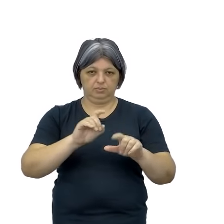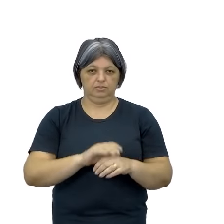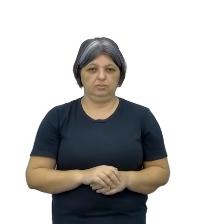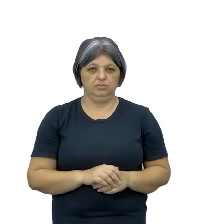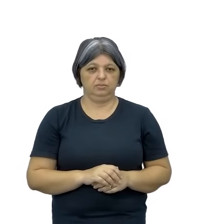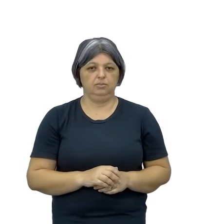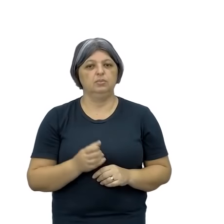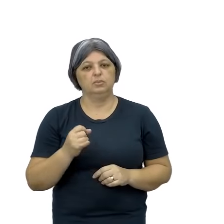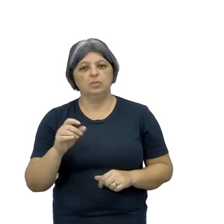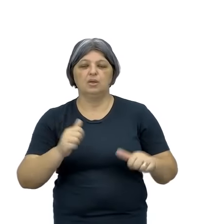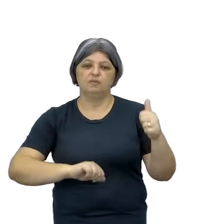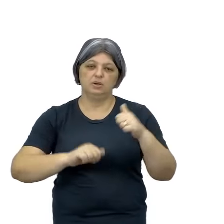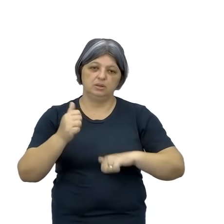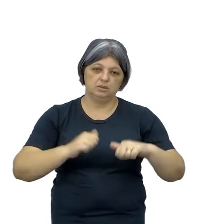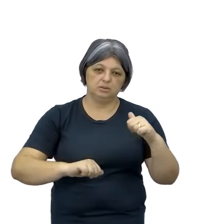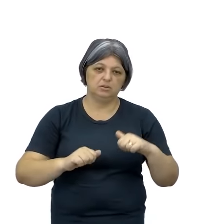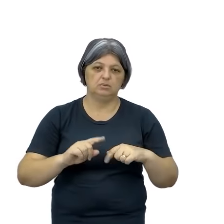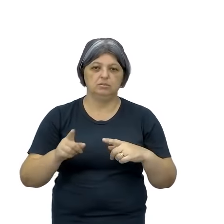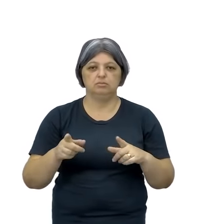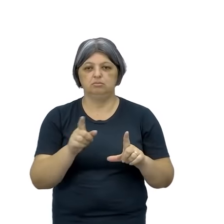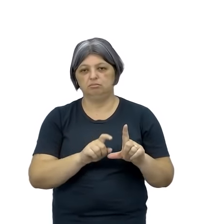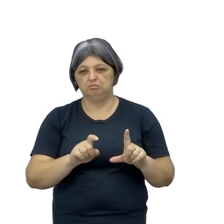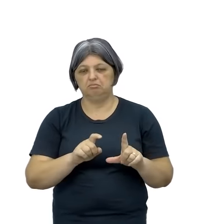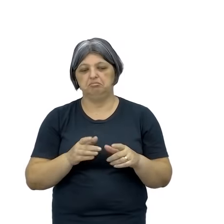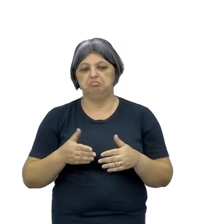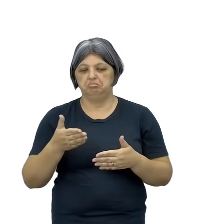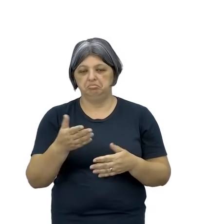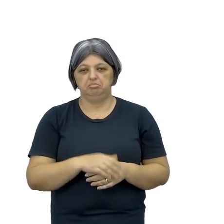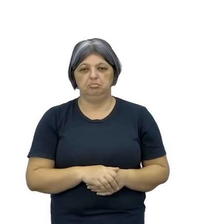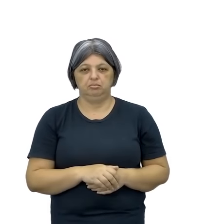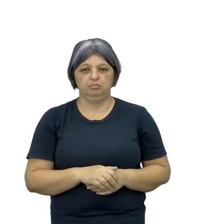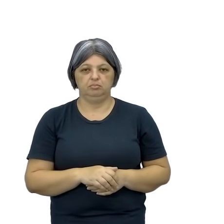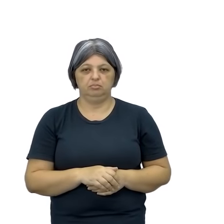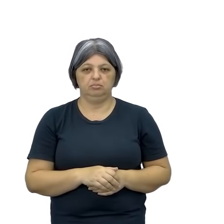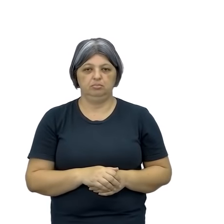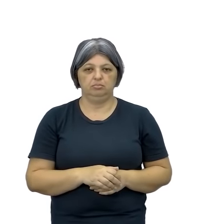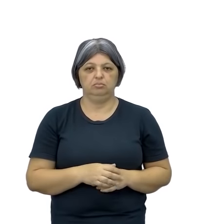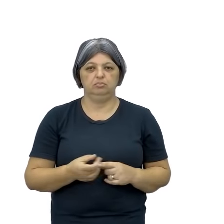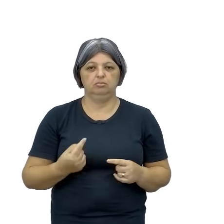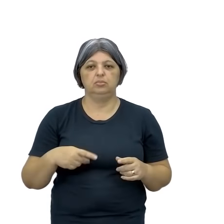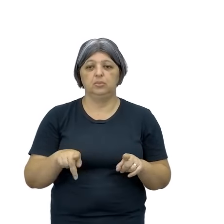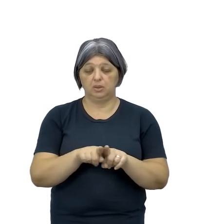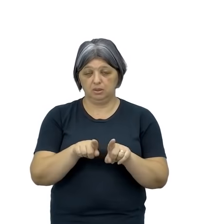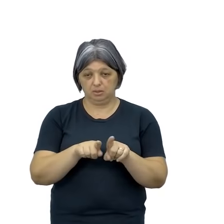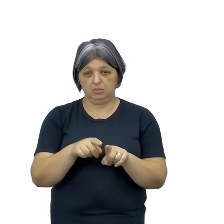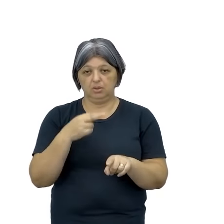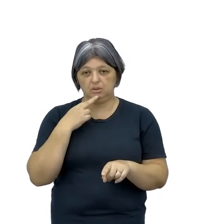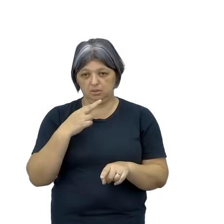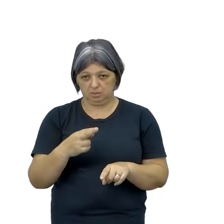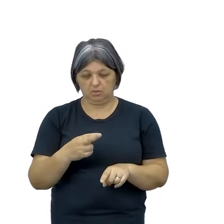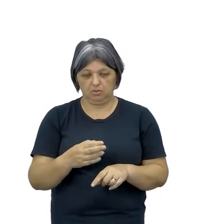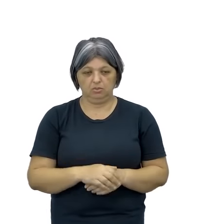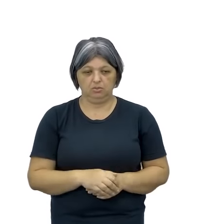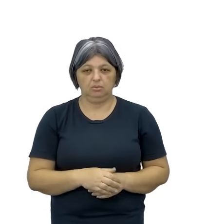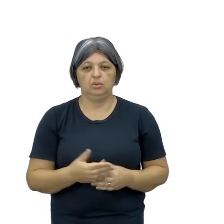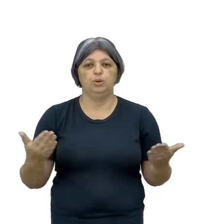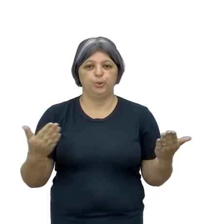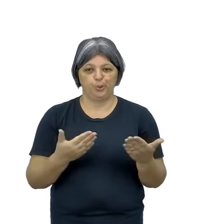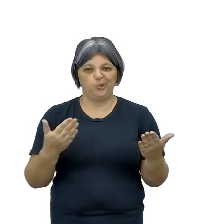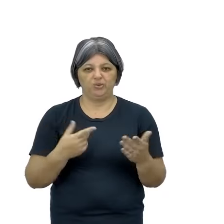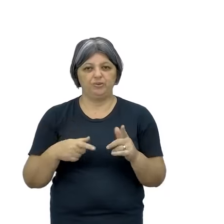de avaliações e sequências digitais, e outros mais, também cards, e os resultados. Hoje o que nos interessa é